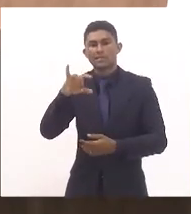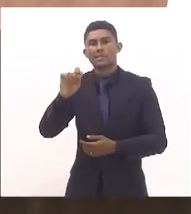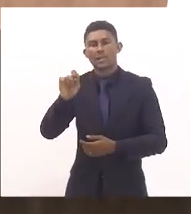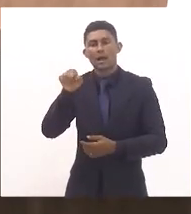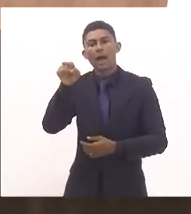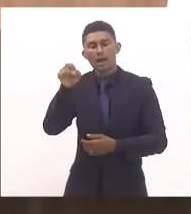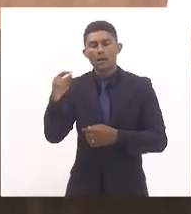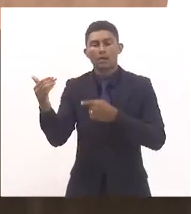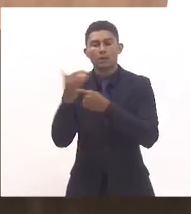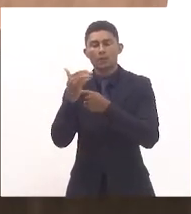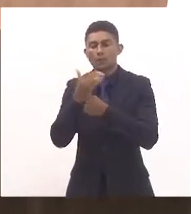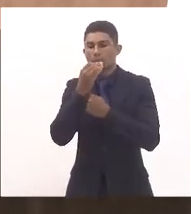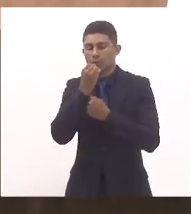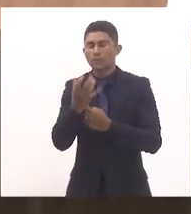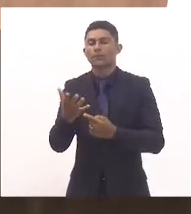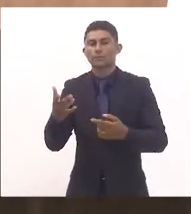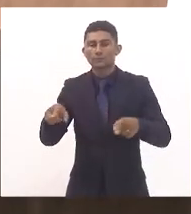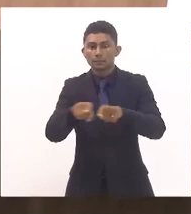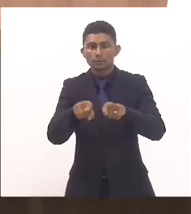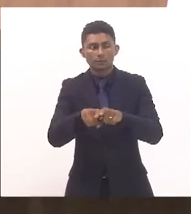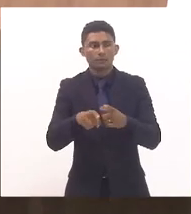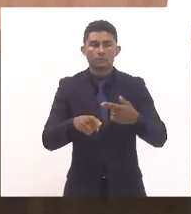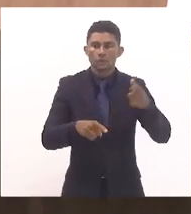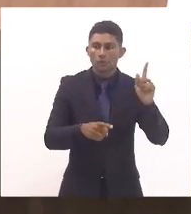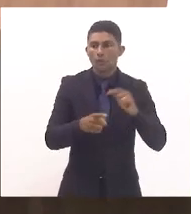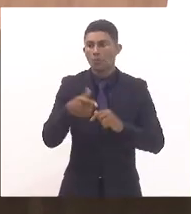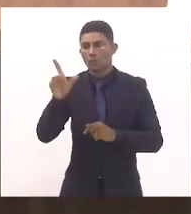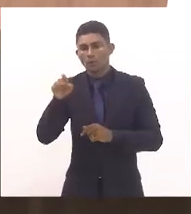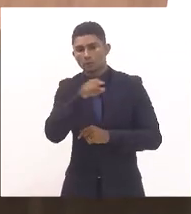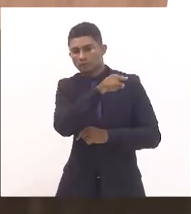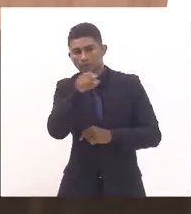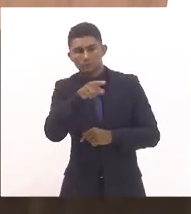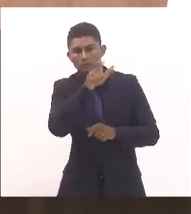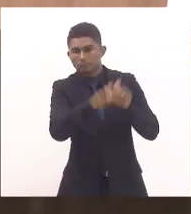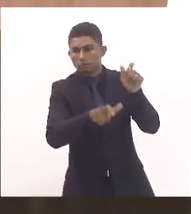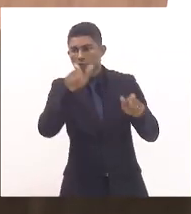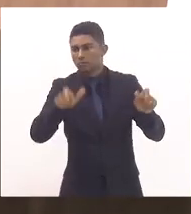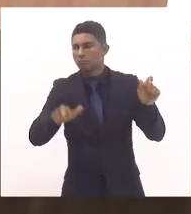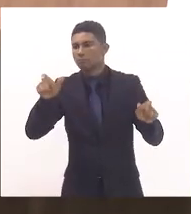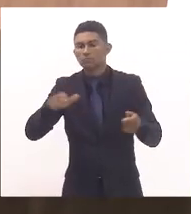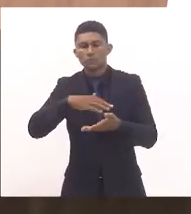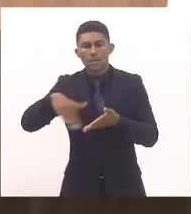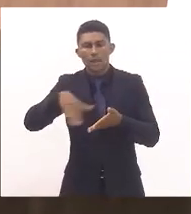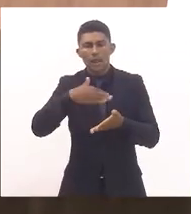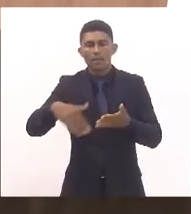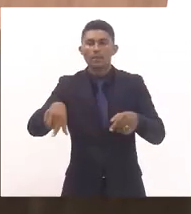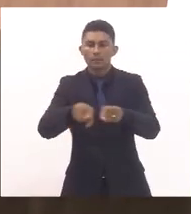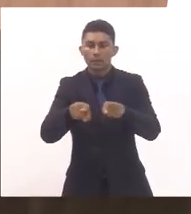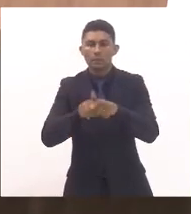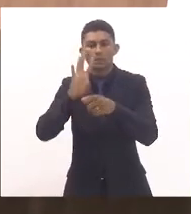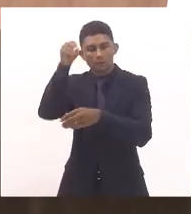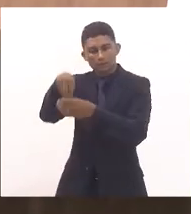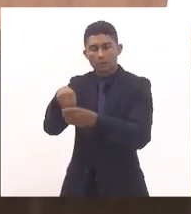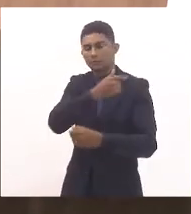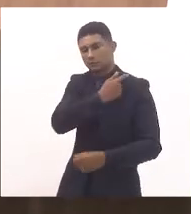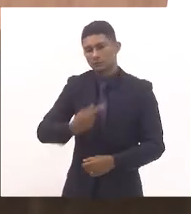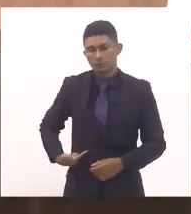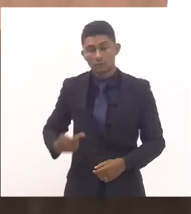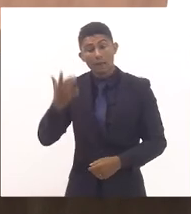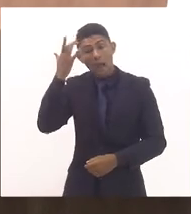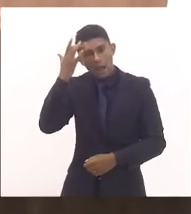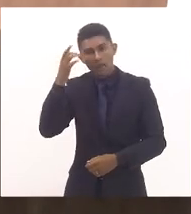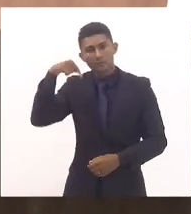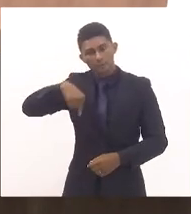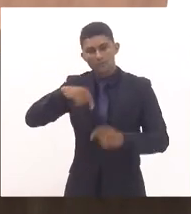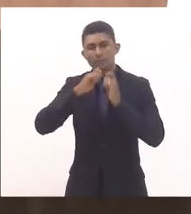contribuiu bastante, e também os outros secretários da parte técnica do governo. Acredito que essa seja uma vitória